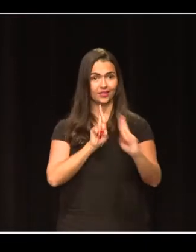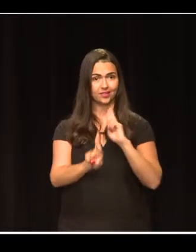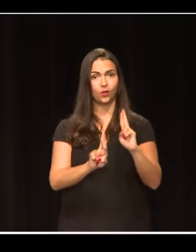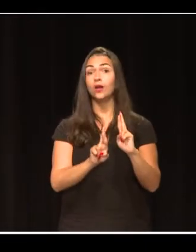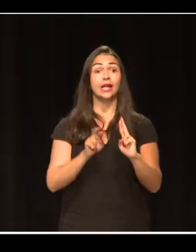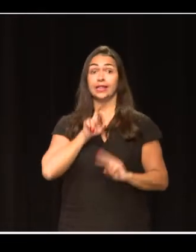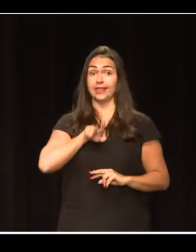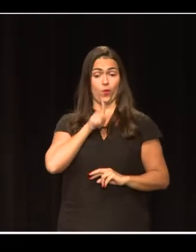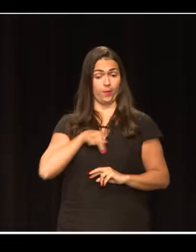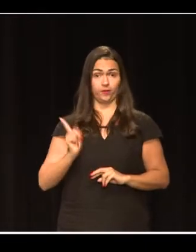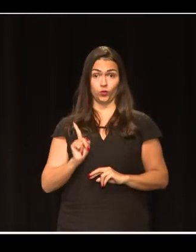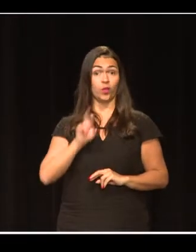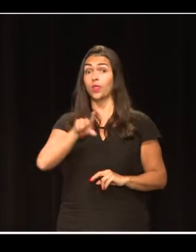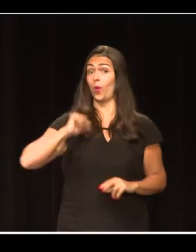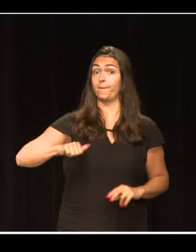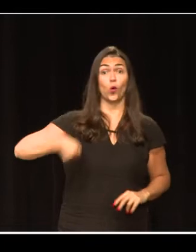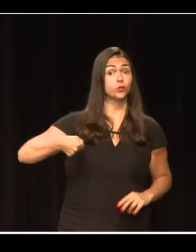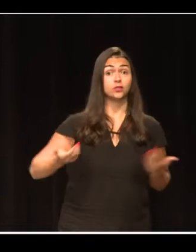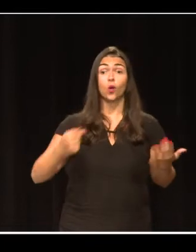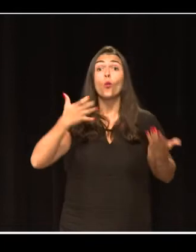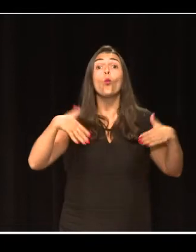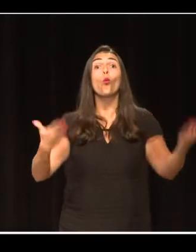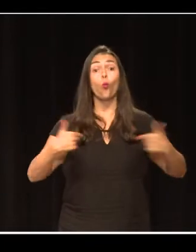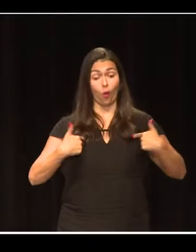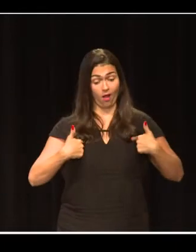não é o professor nem o bolsista, mas, inclusive,